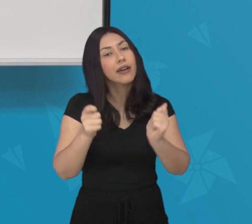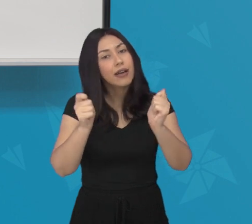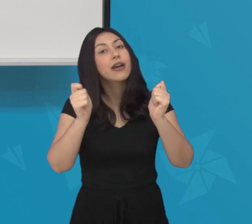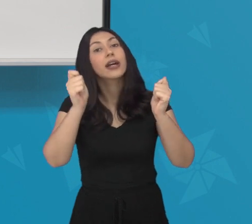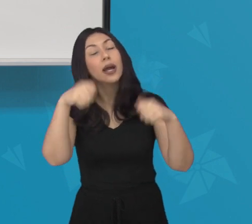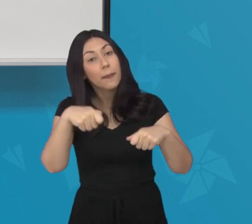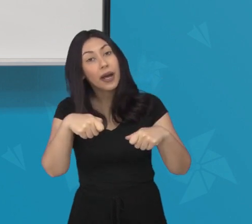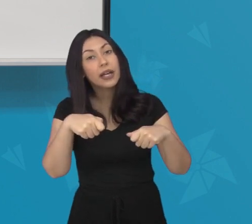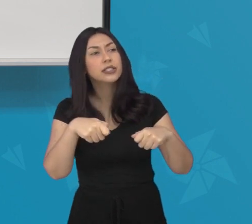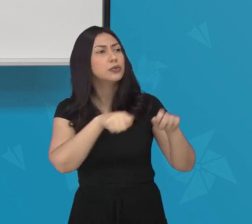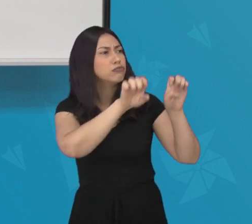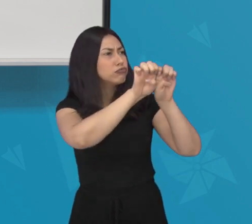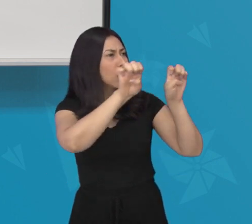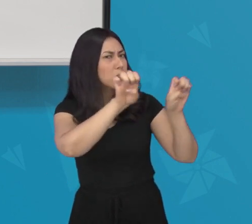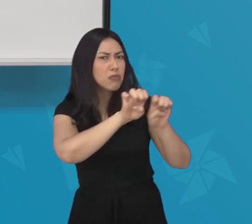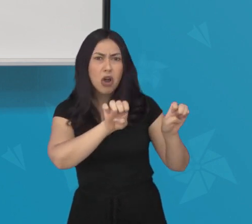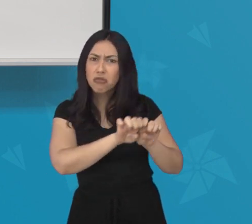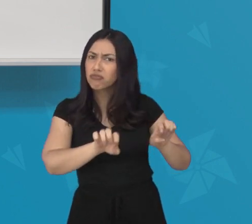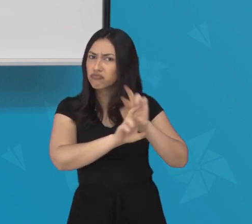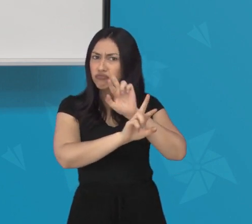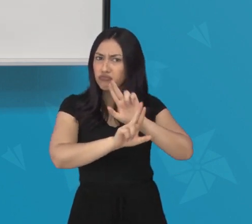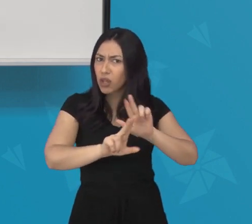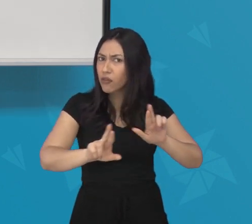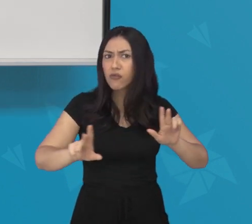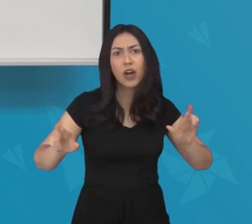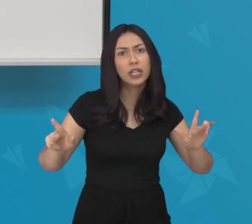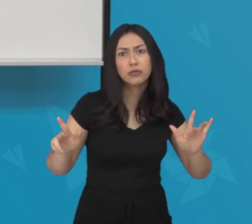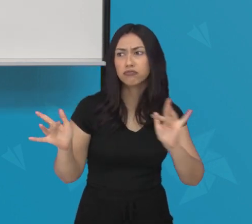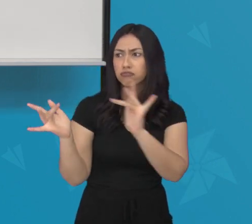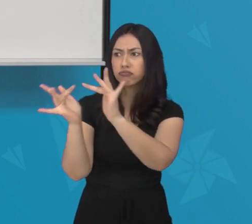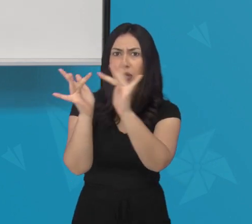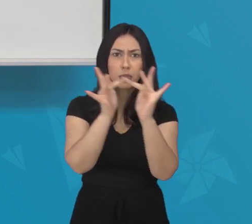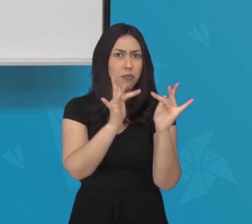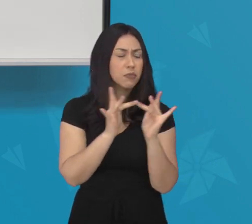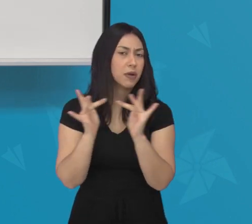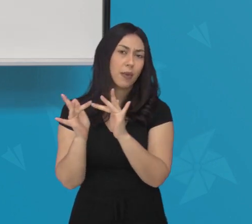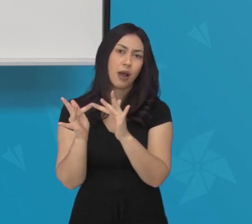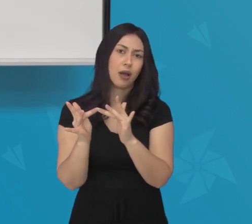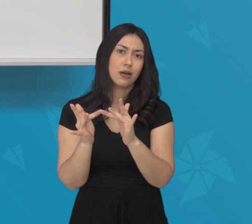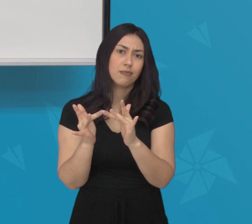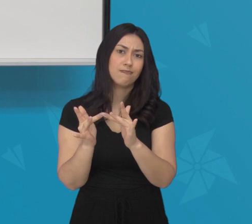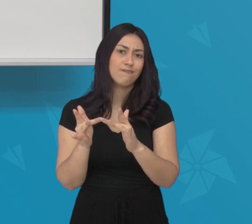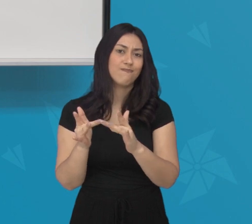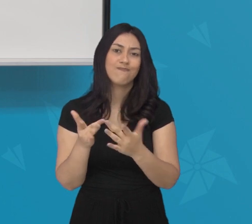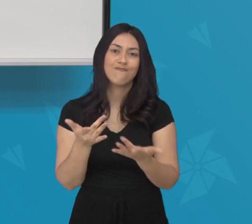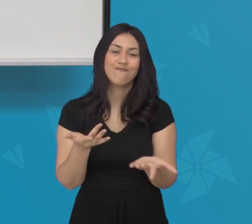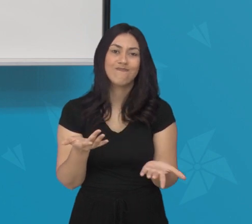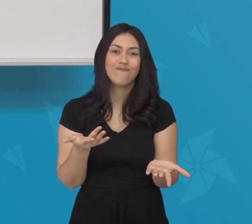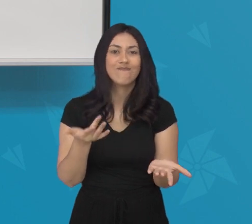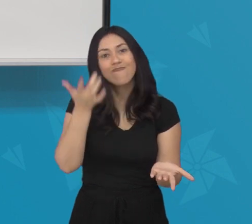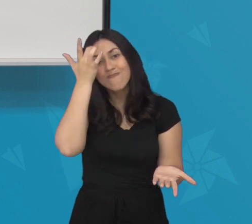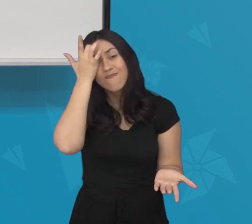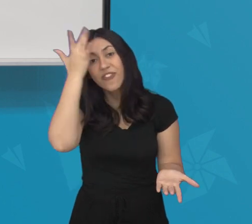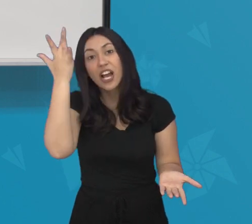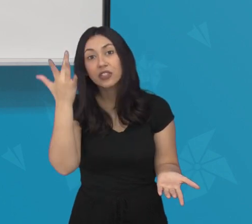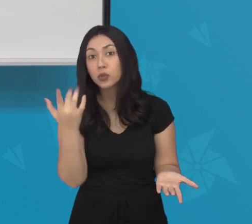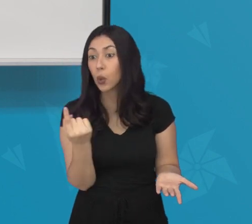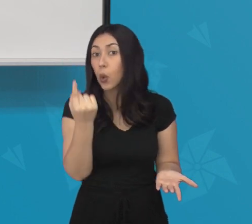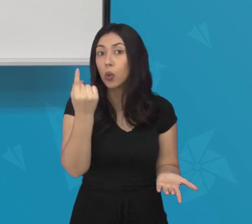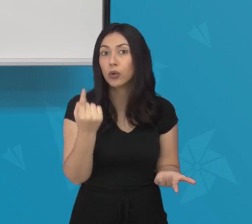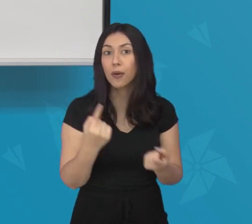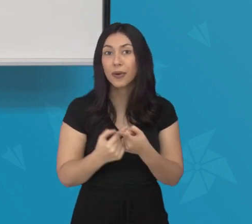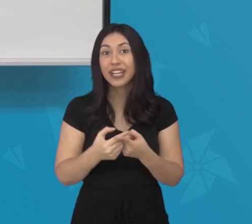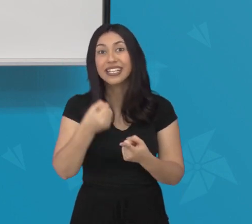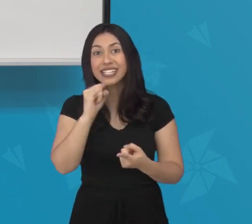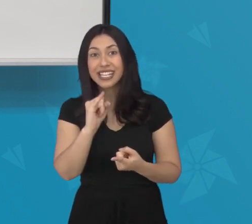fazer diversos cálculos de como esse corpo interage com outros corpos. É muito mais fácil trabalhar com uma força do que com 2, 3 ou